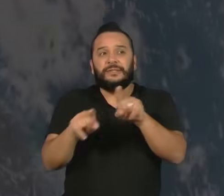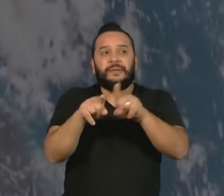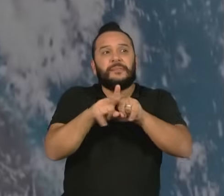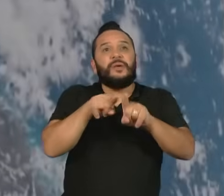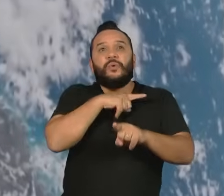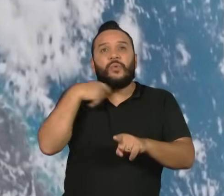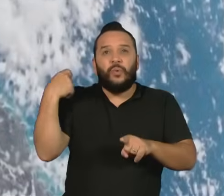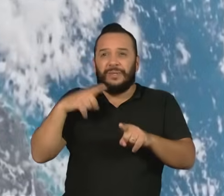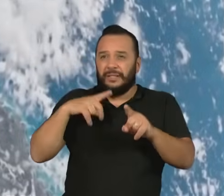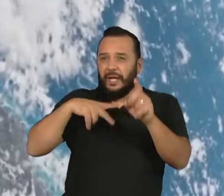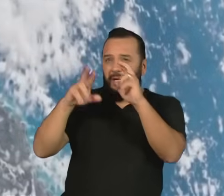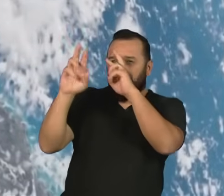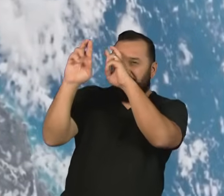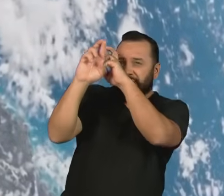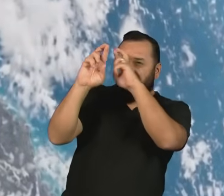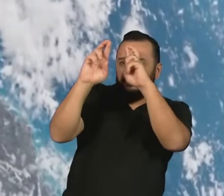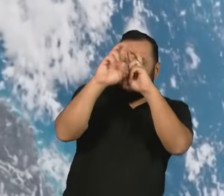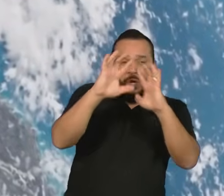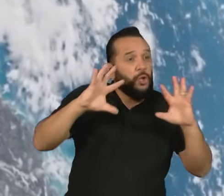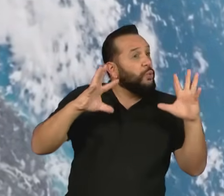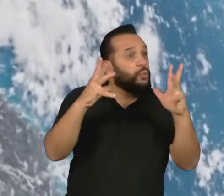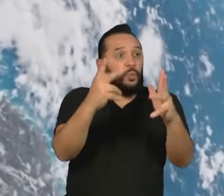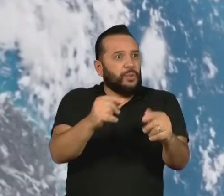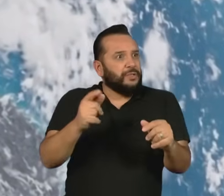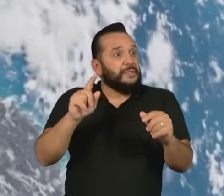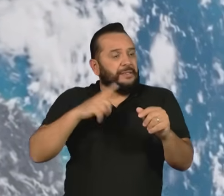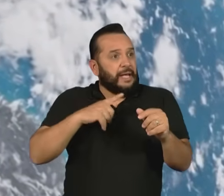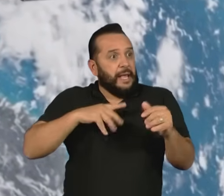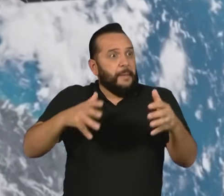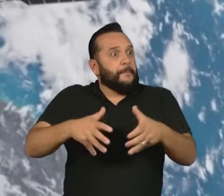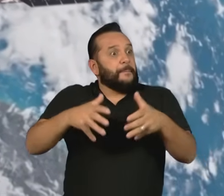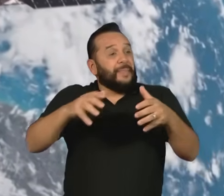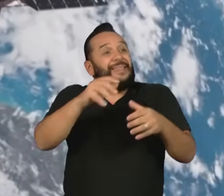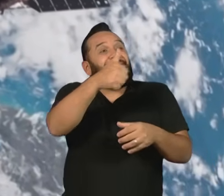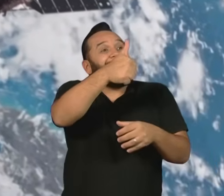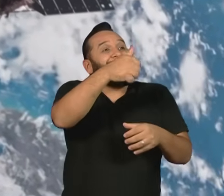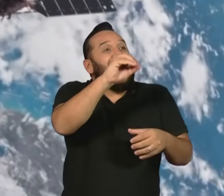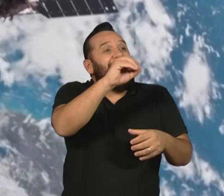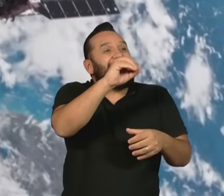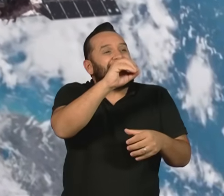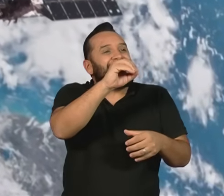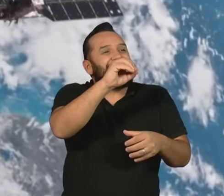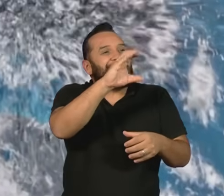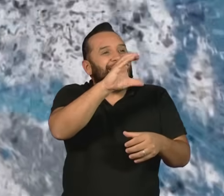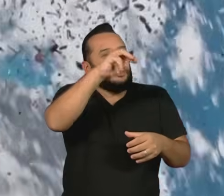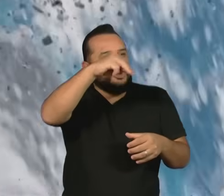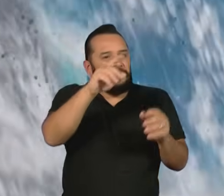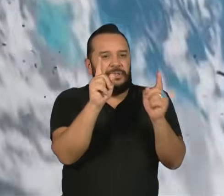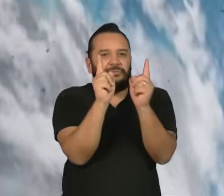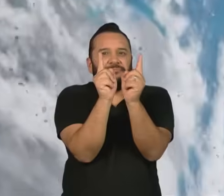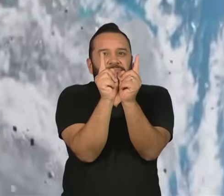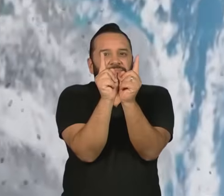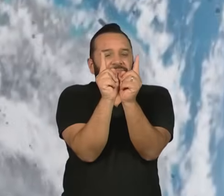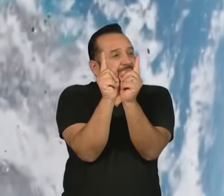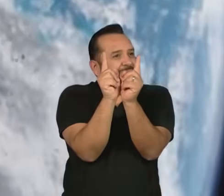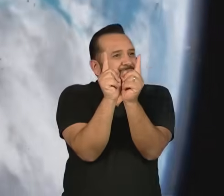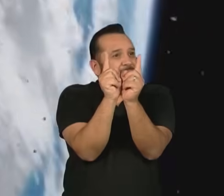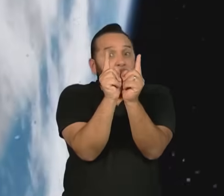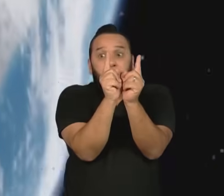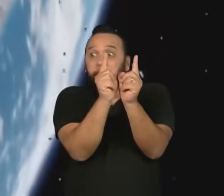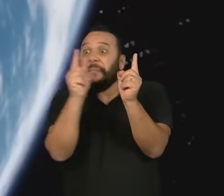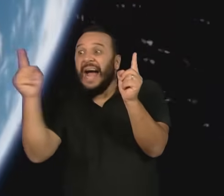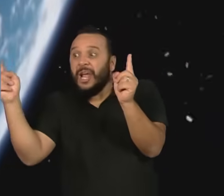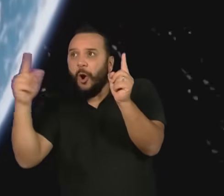monitoram todos os fragmentos maiores do que 10 centímetros. 10 centímetros parece pouco, mas já é perigoso em